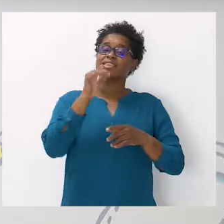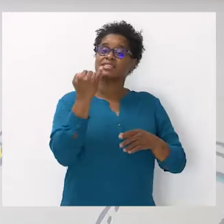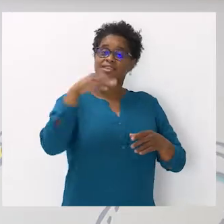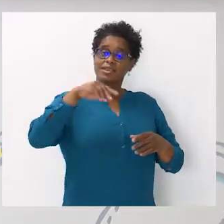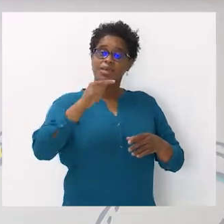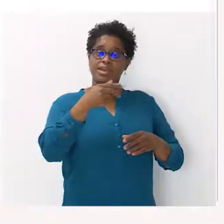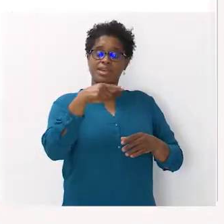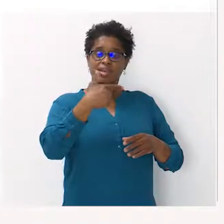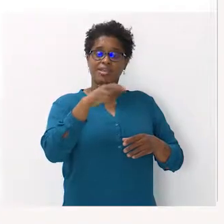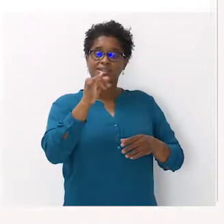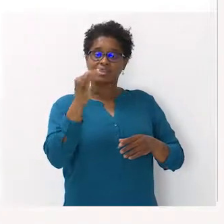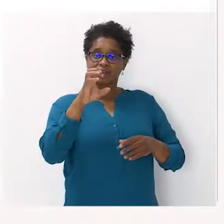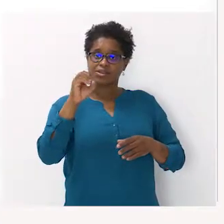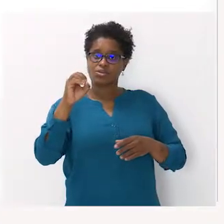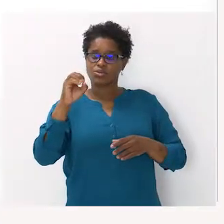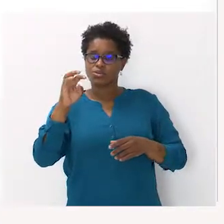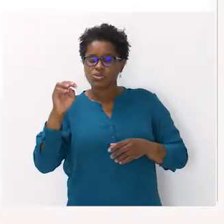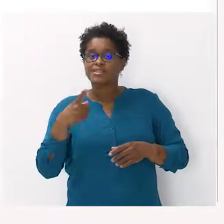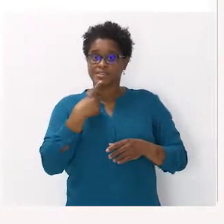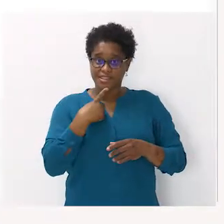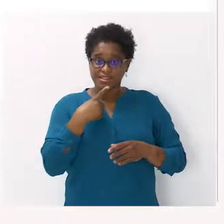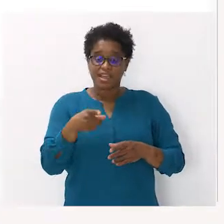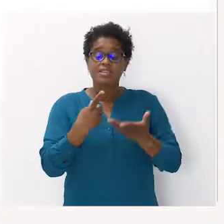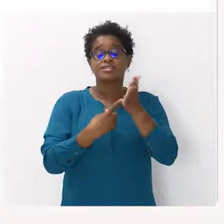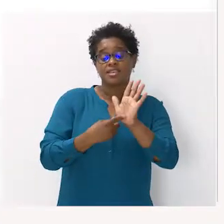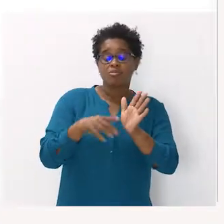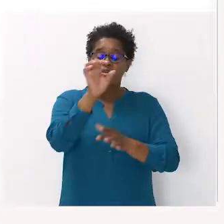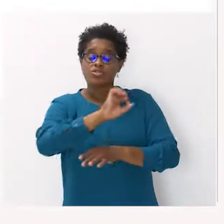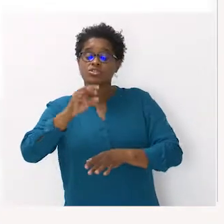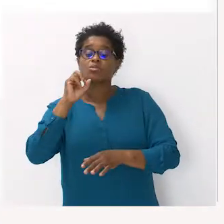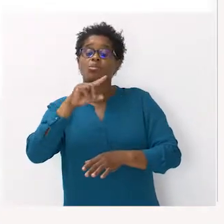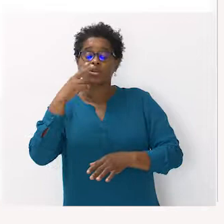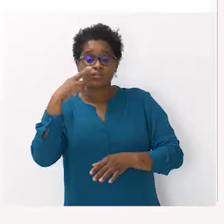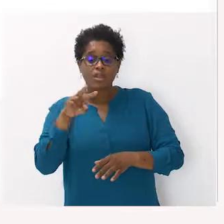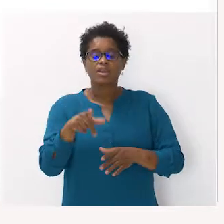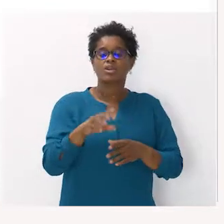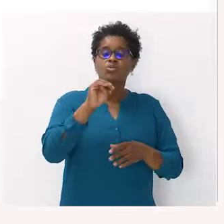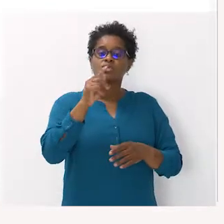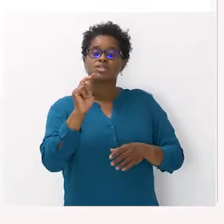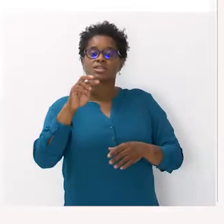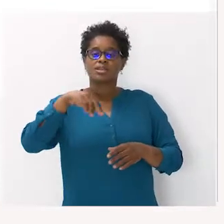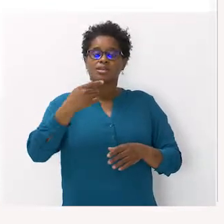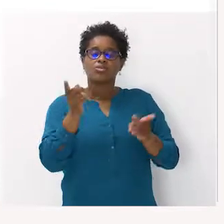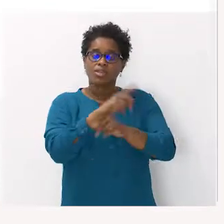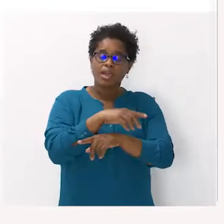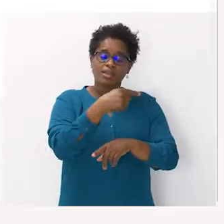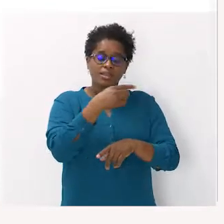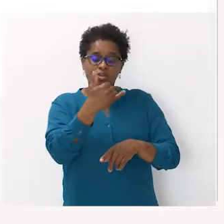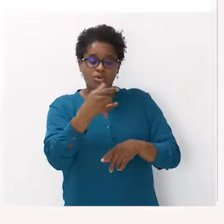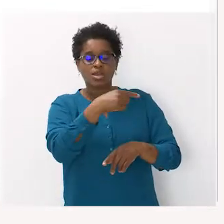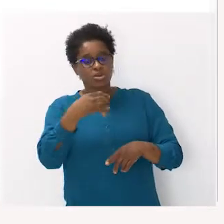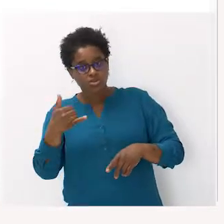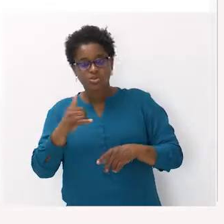Entendidos? Então, aqui, exemplo, como vocês podem ver, nós temos assim, o simétrico de 2 é menos 2, o simétrico